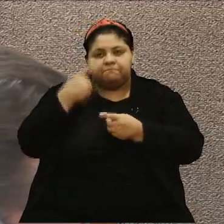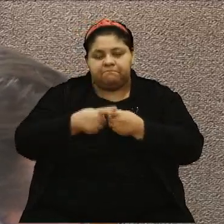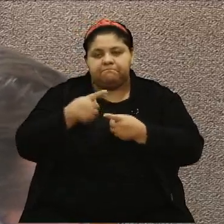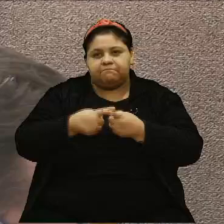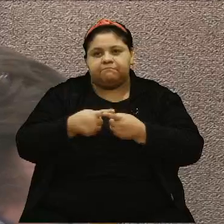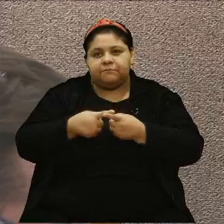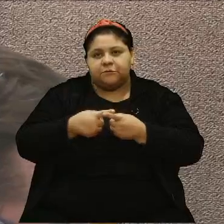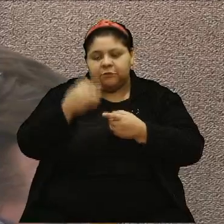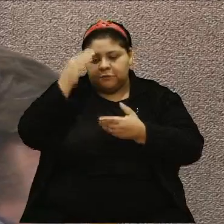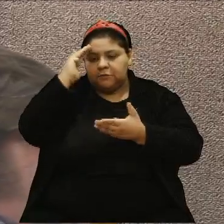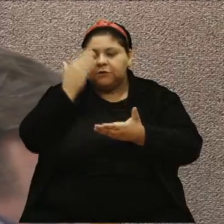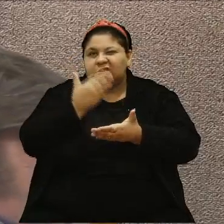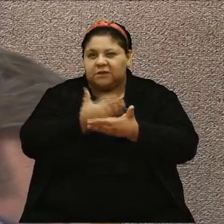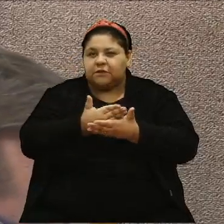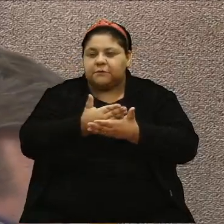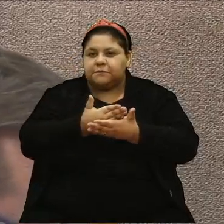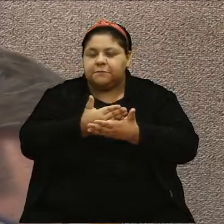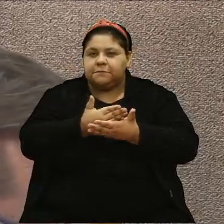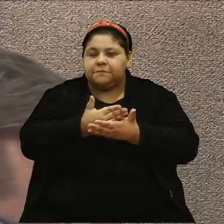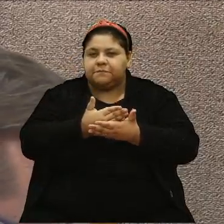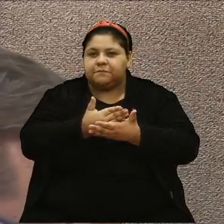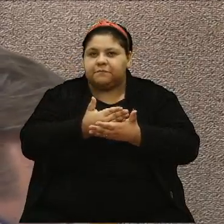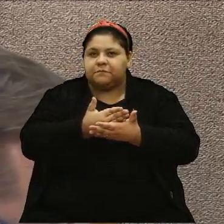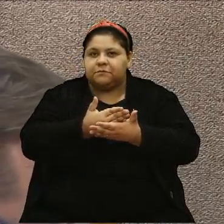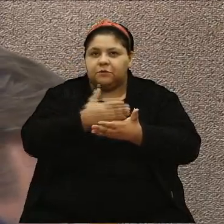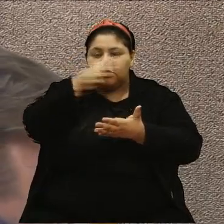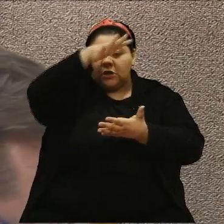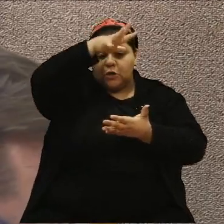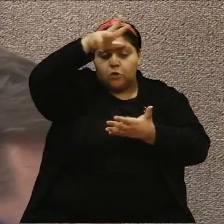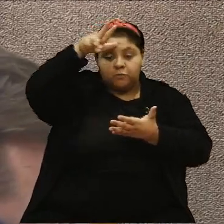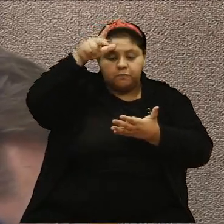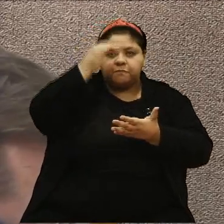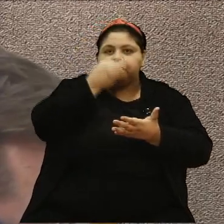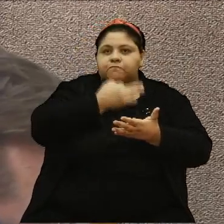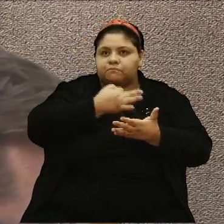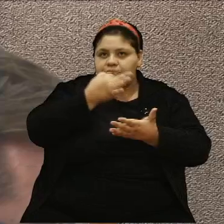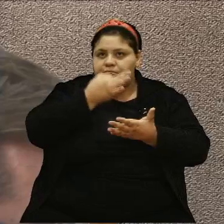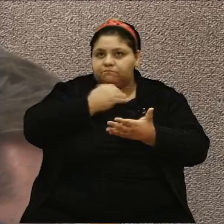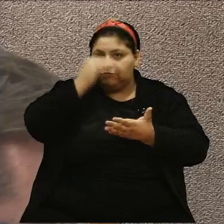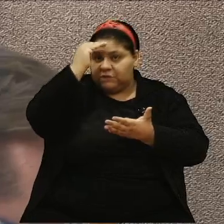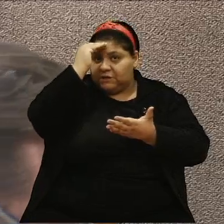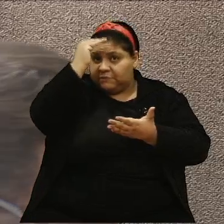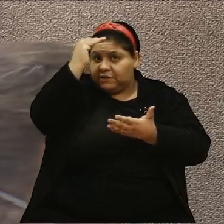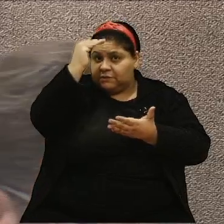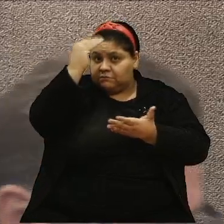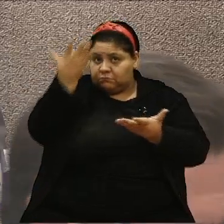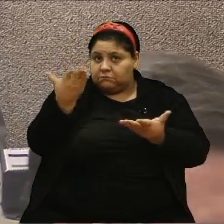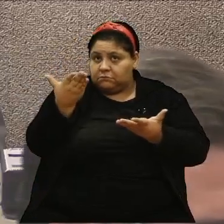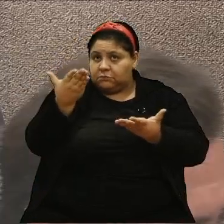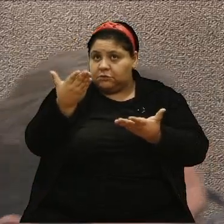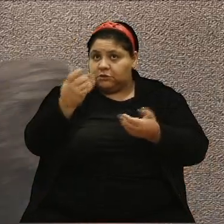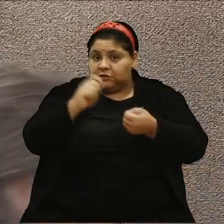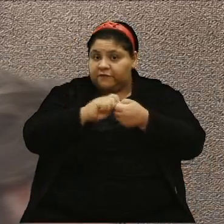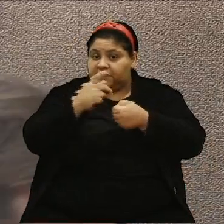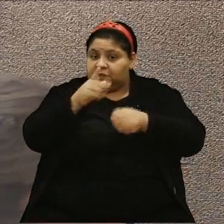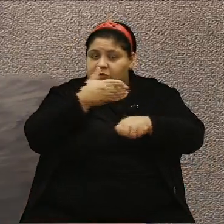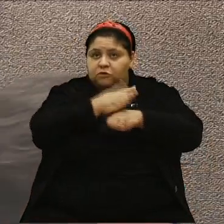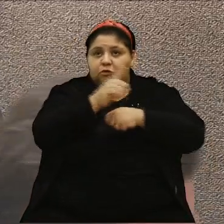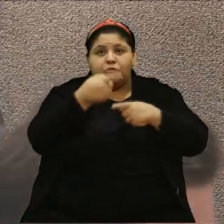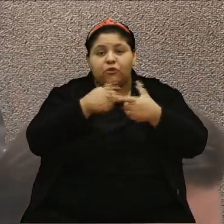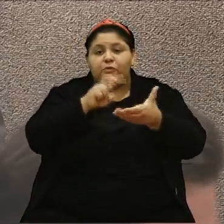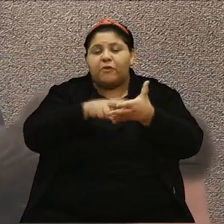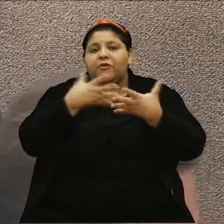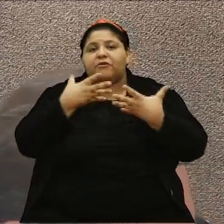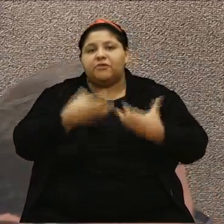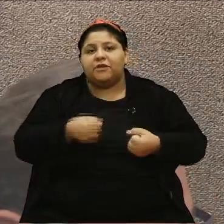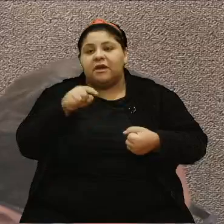tenho a certeza que, nesse sentido, o município de Caxias do Sul está cumprindo com a sua parte, porque senão os bancos não aceitam e aí se